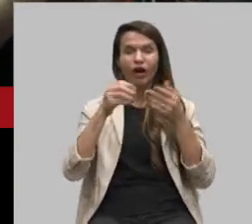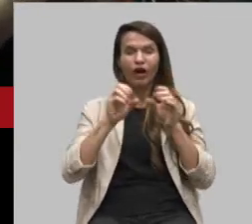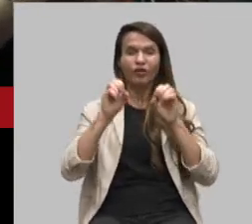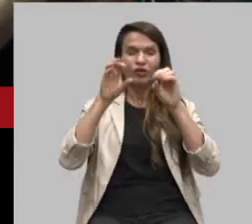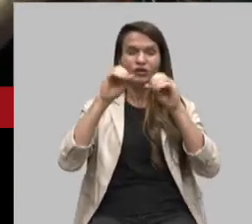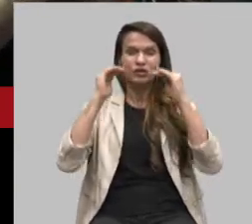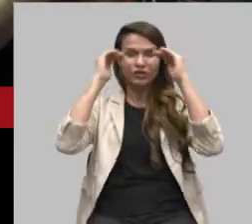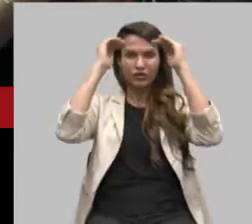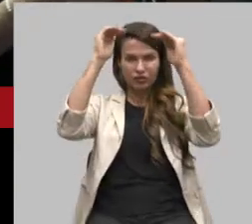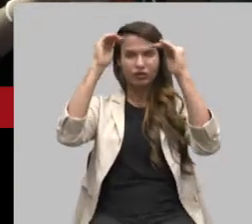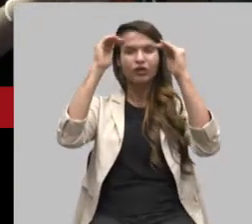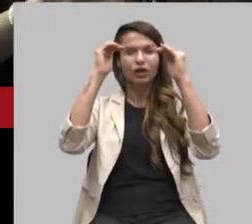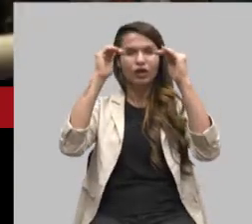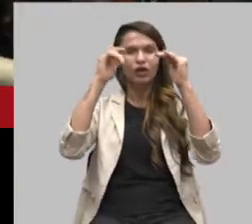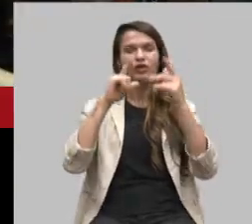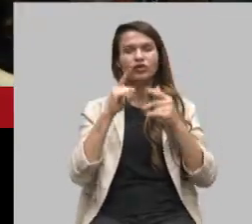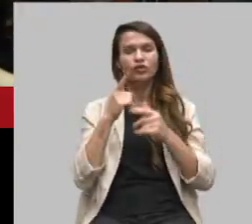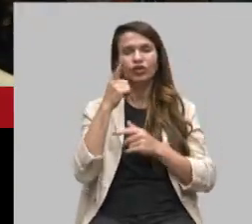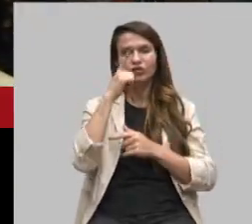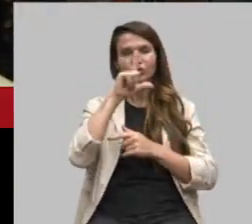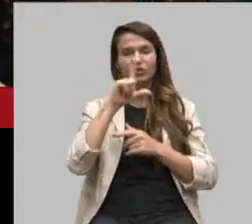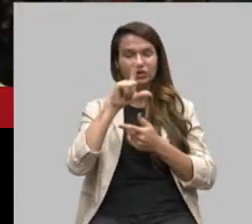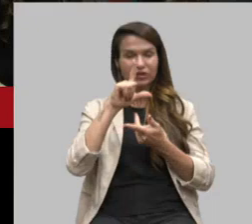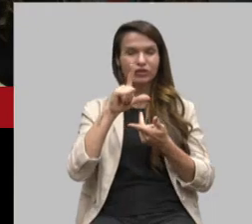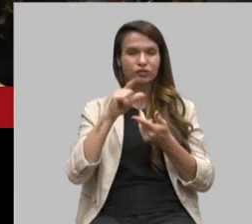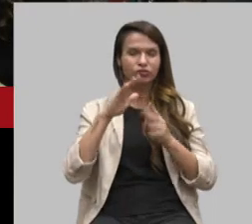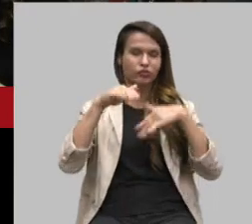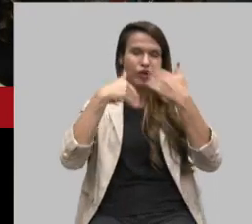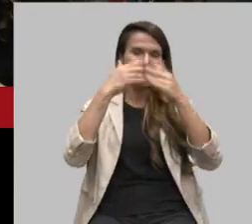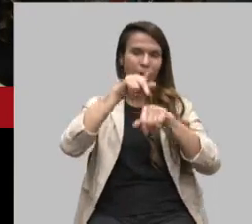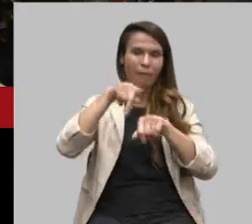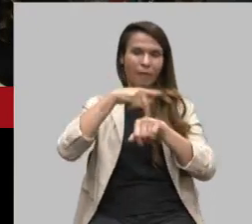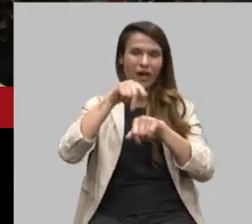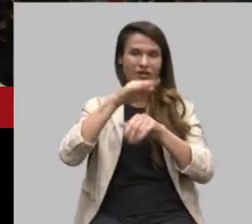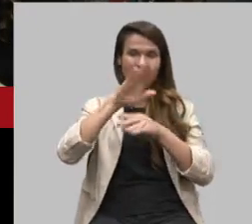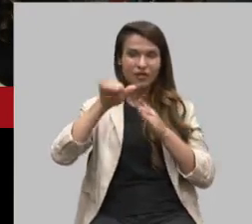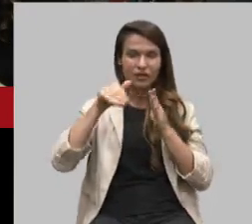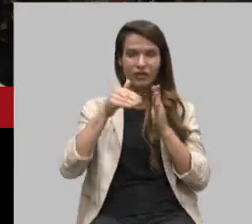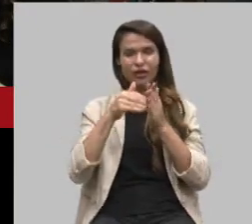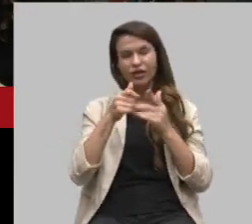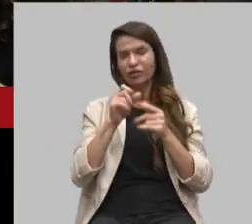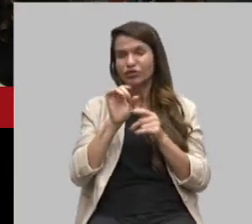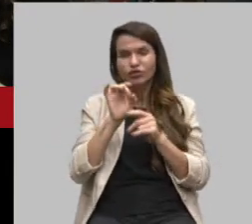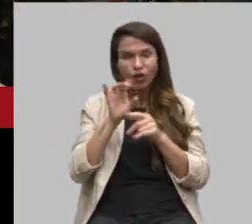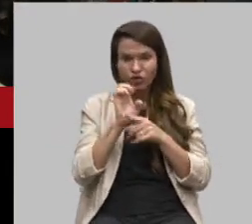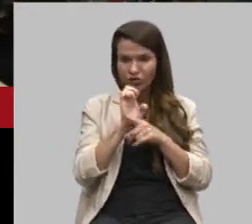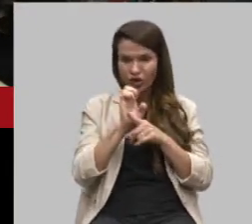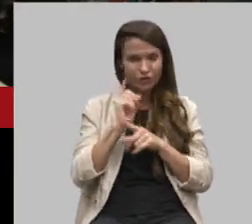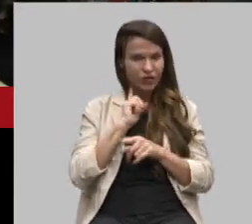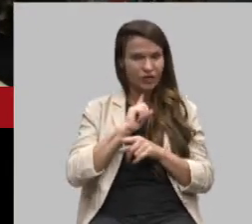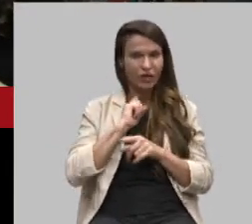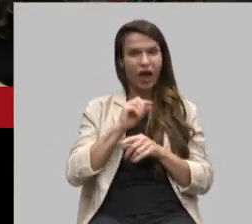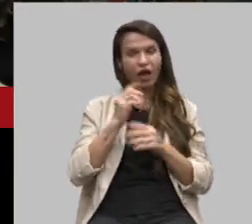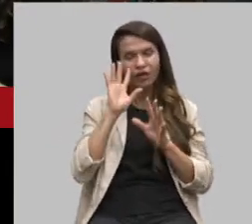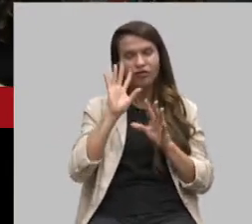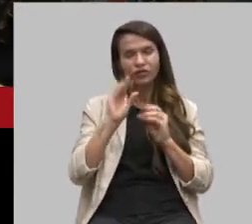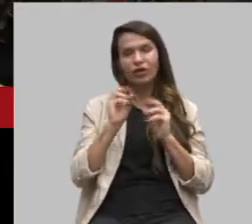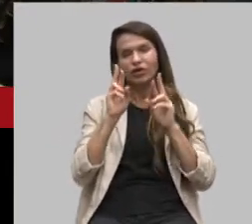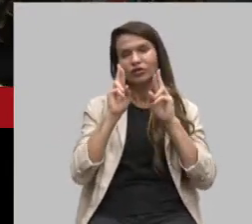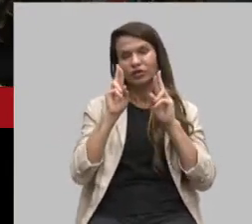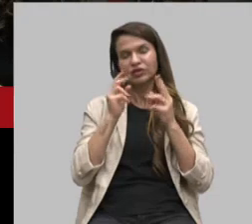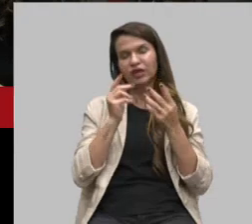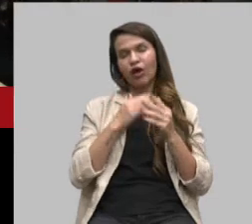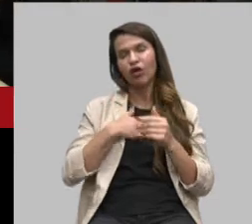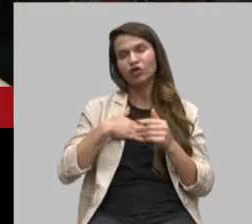ensino fosse elevado para o país inteiro e não só no estado de Minas Gerais é isso espero que vocês tenham gostado da proposta e